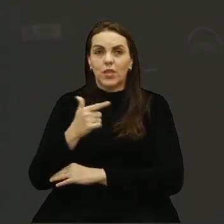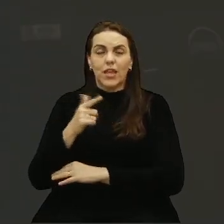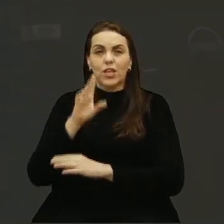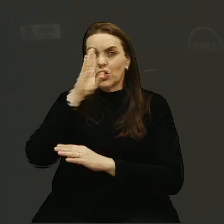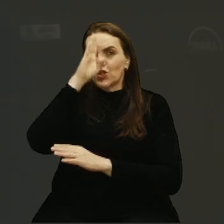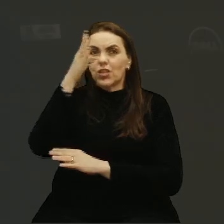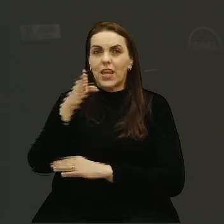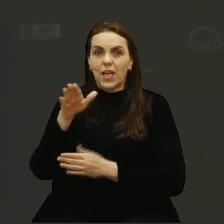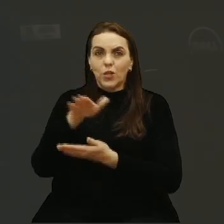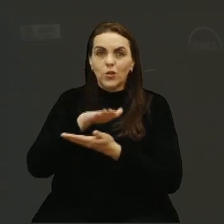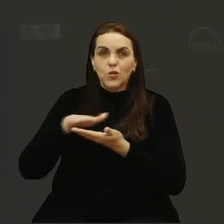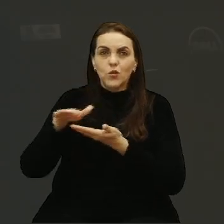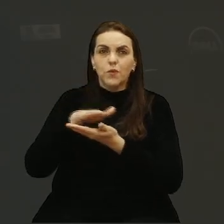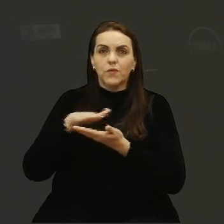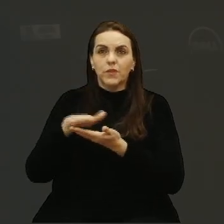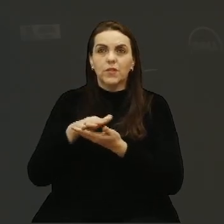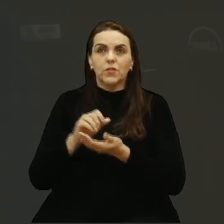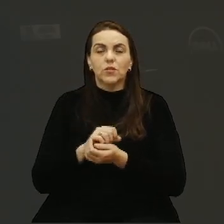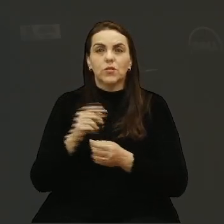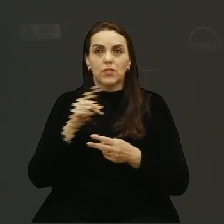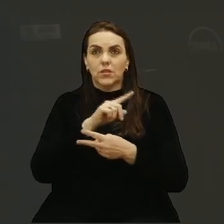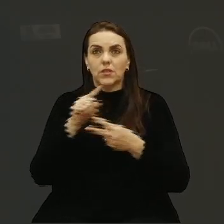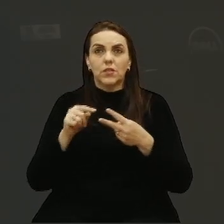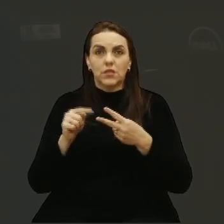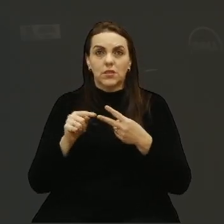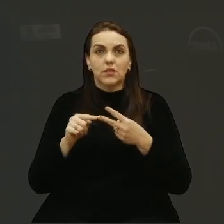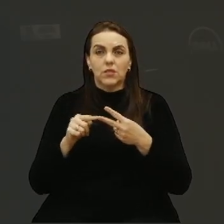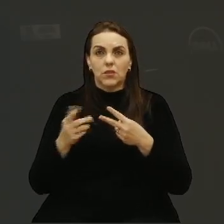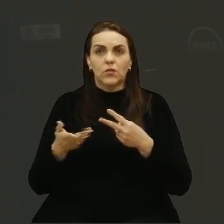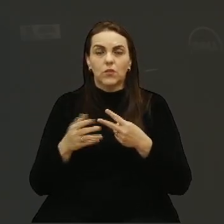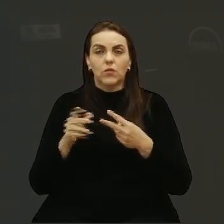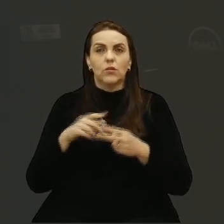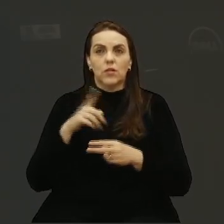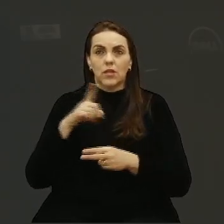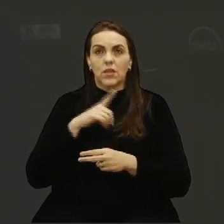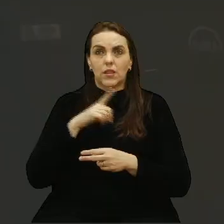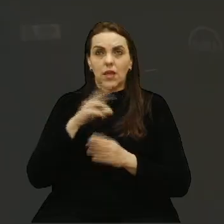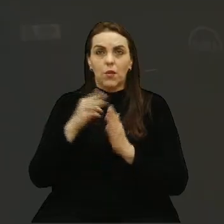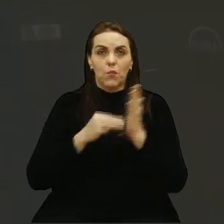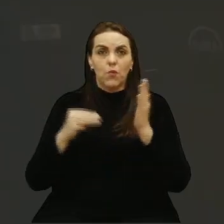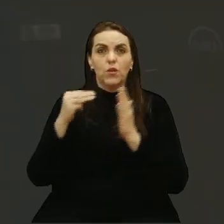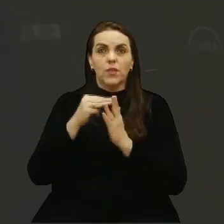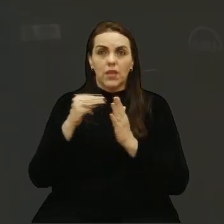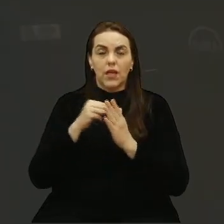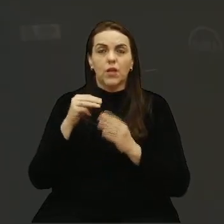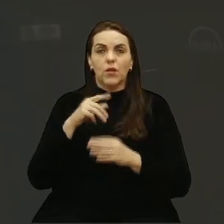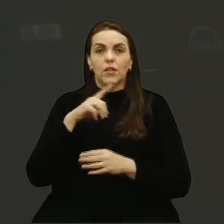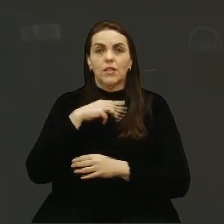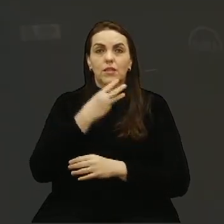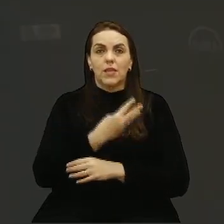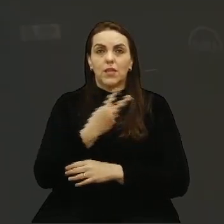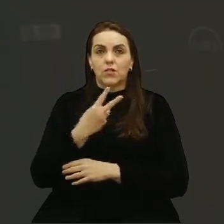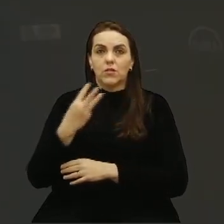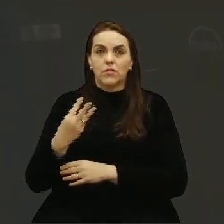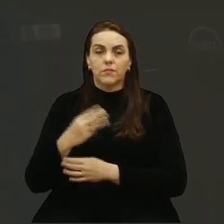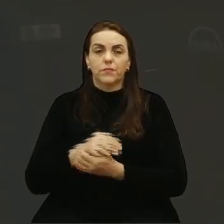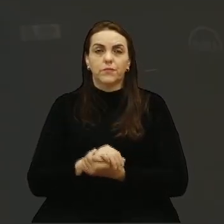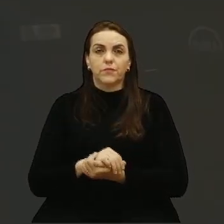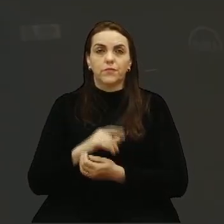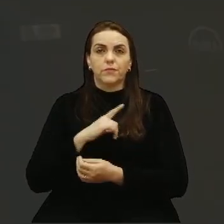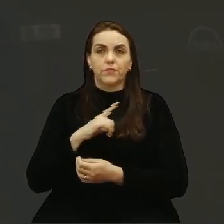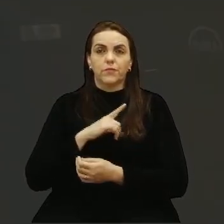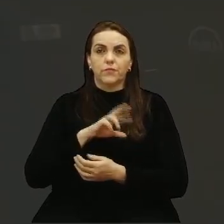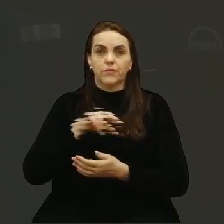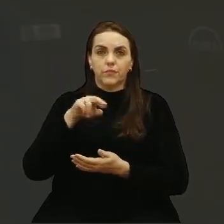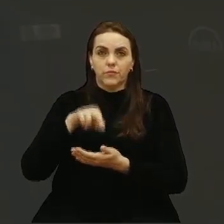superfície. Segundo, que o modelo de construção de cemitérios aqui é um modelo determinado de 3-2-3. Essa é a realidade